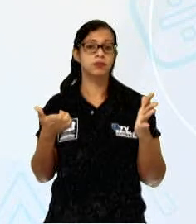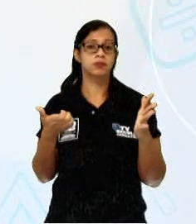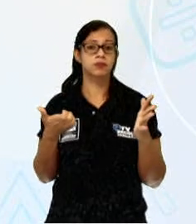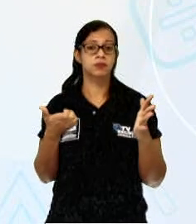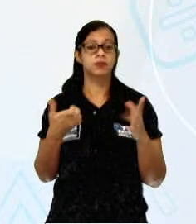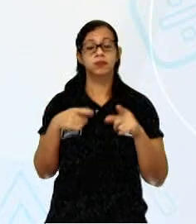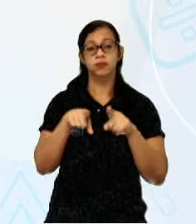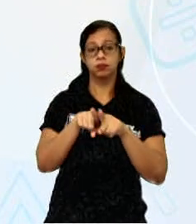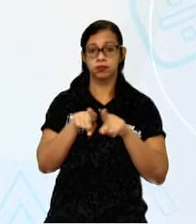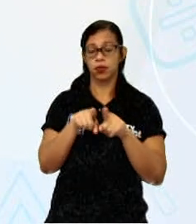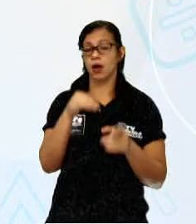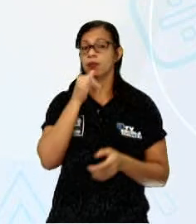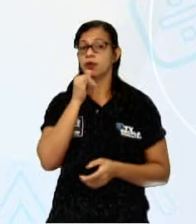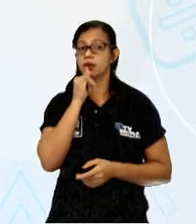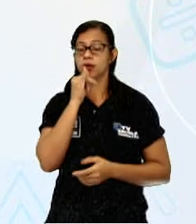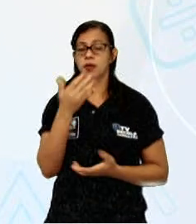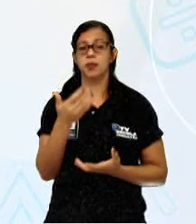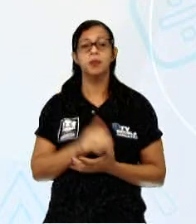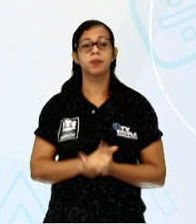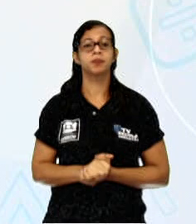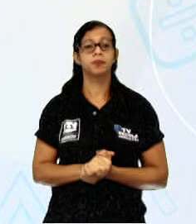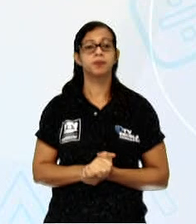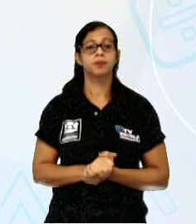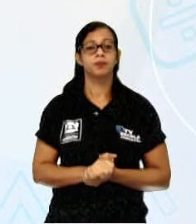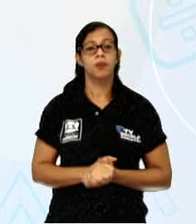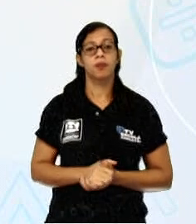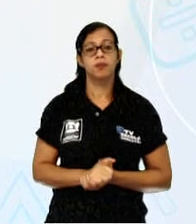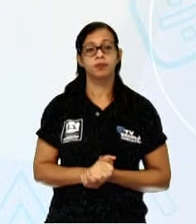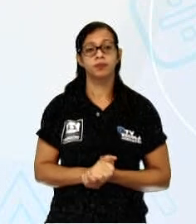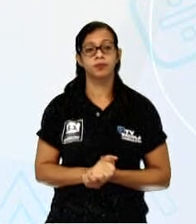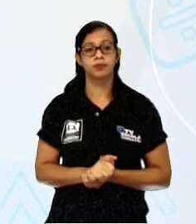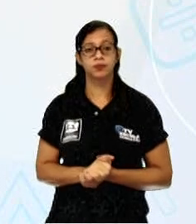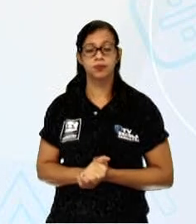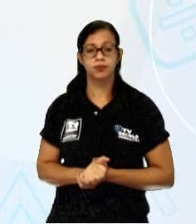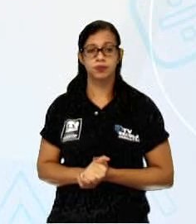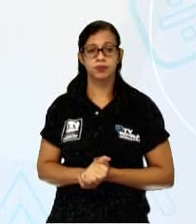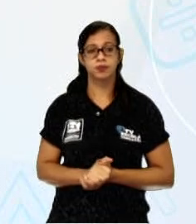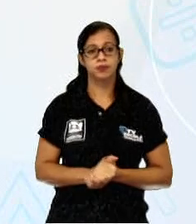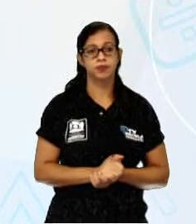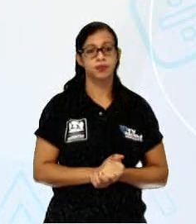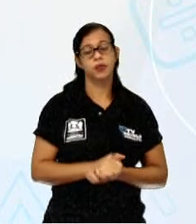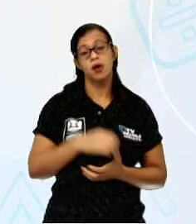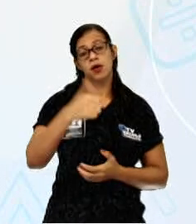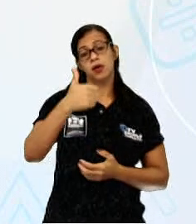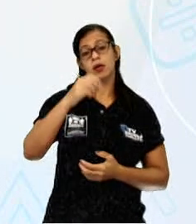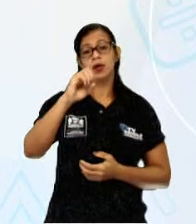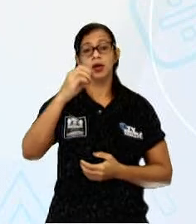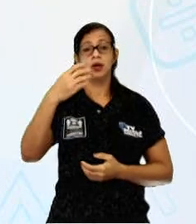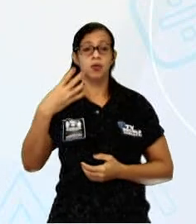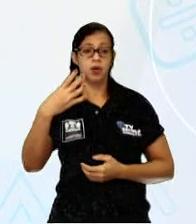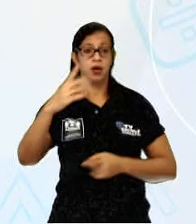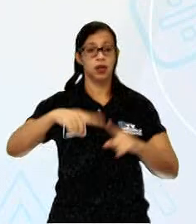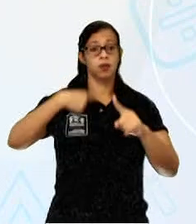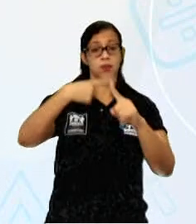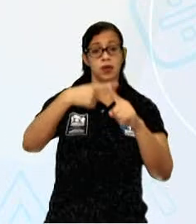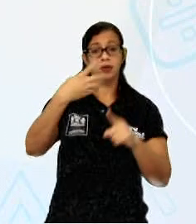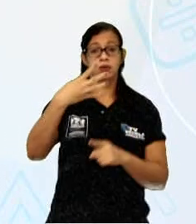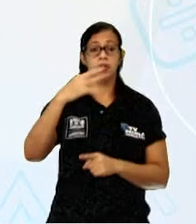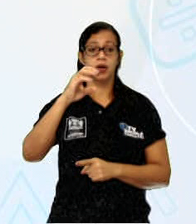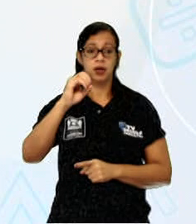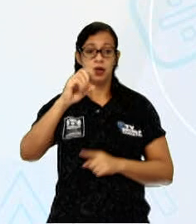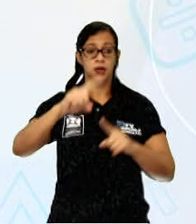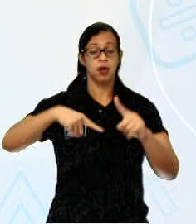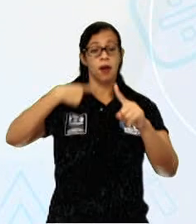utilizada Olha lá nós temos um lado e são aqui em com três parcelas 104 mais 40 mais